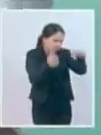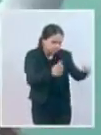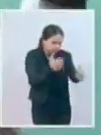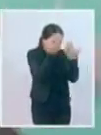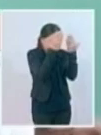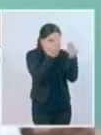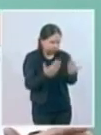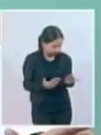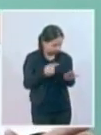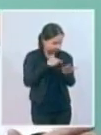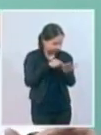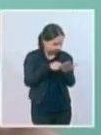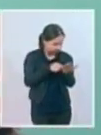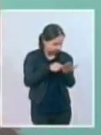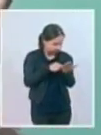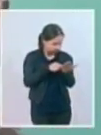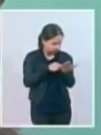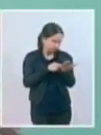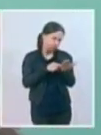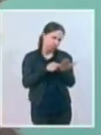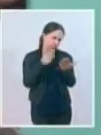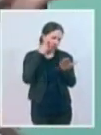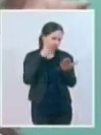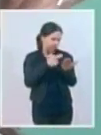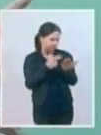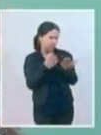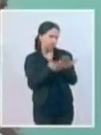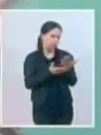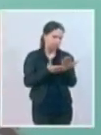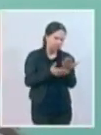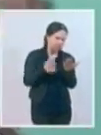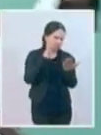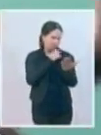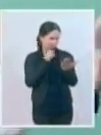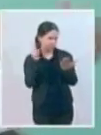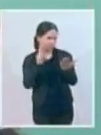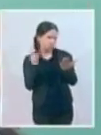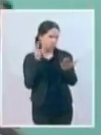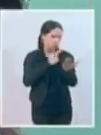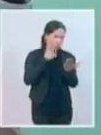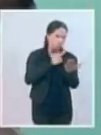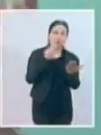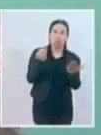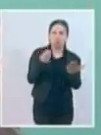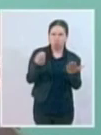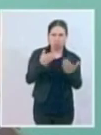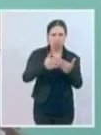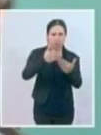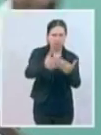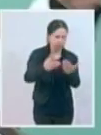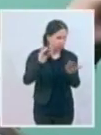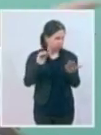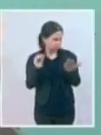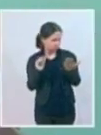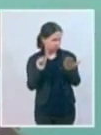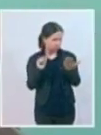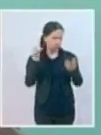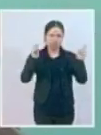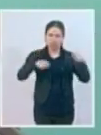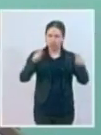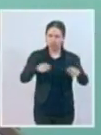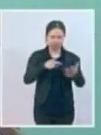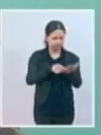esse caso concreto, e aí, com base na urgência, na gravidade, no avanço e nas possibilidades, vão